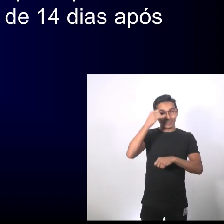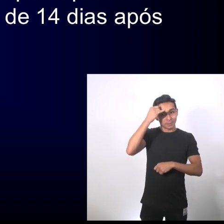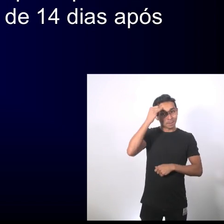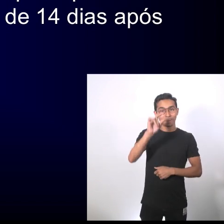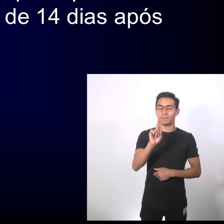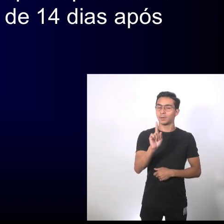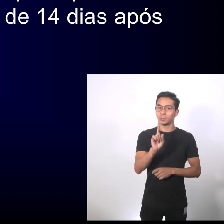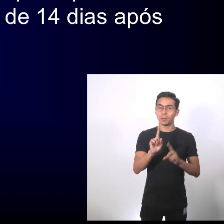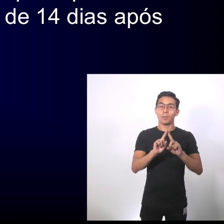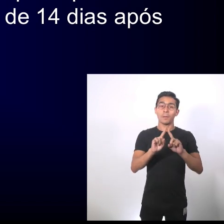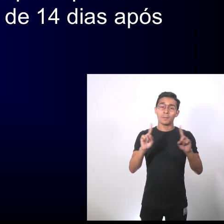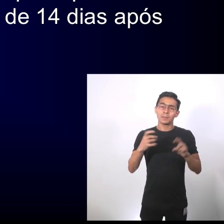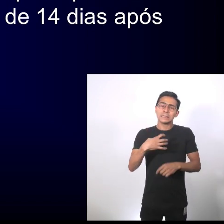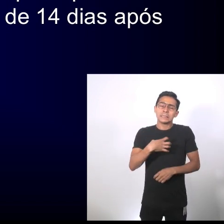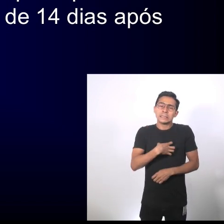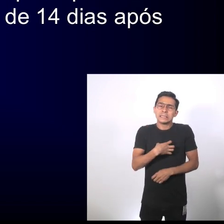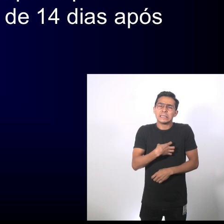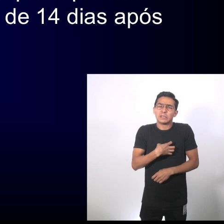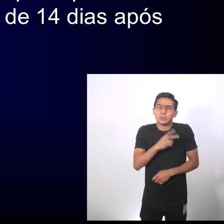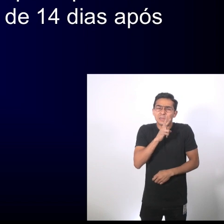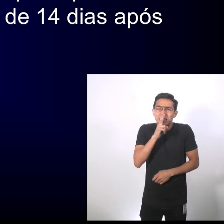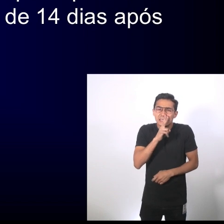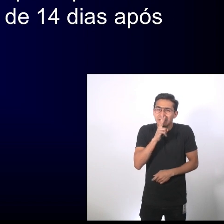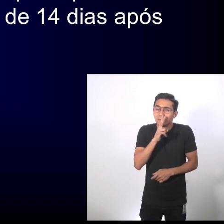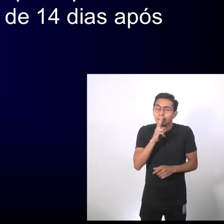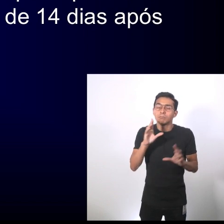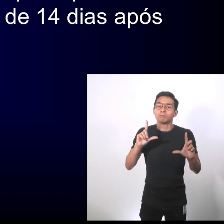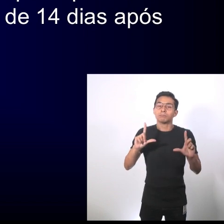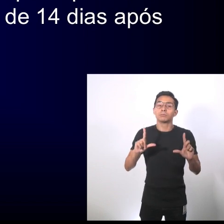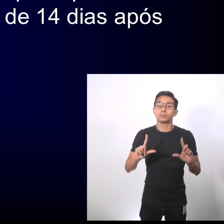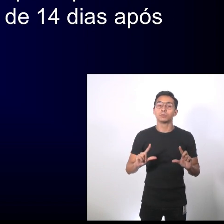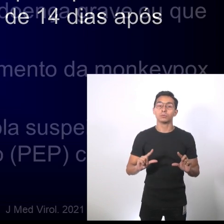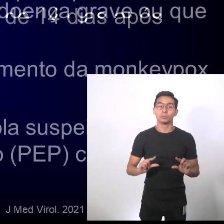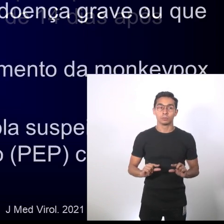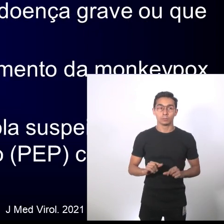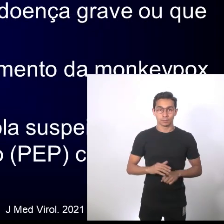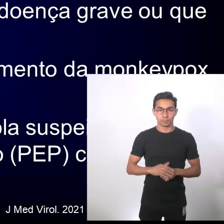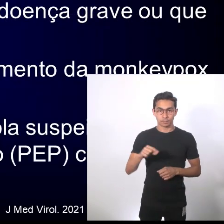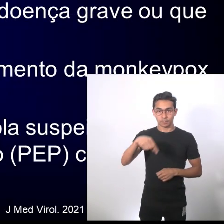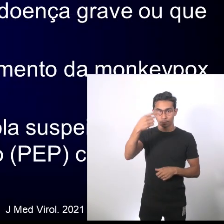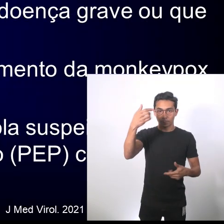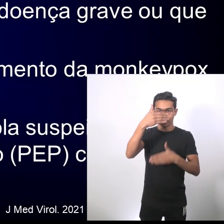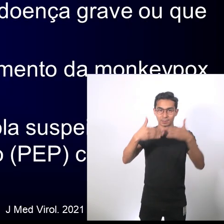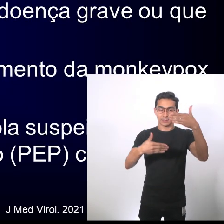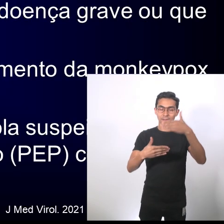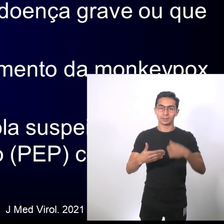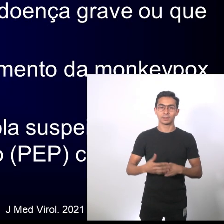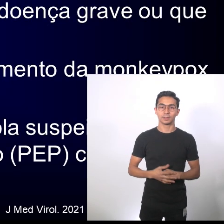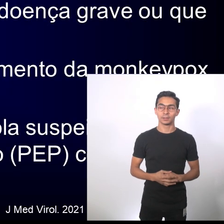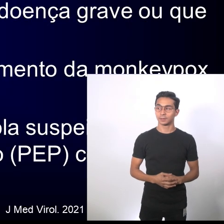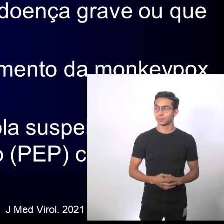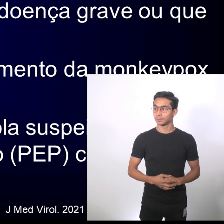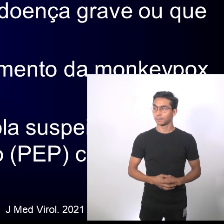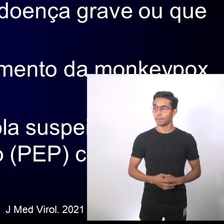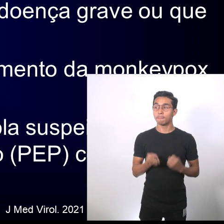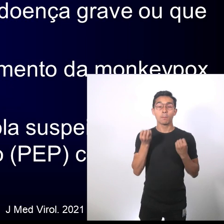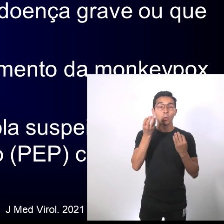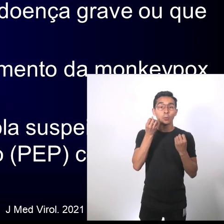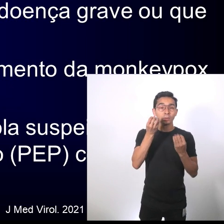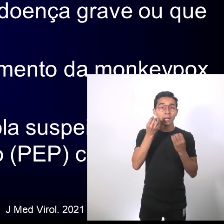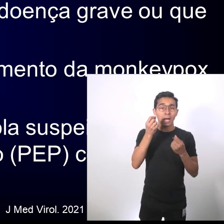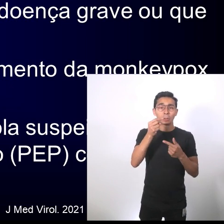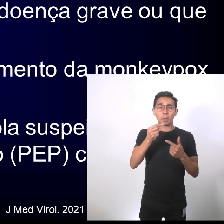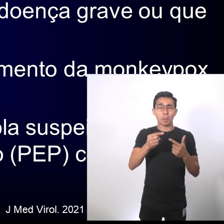claro, com todas as limitações que a gente tem em relação a esses dados. Próximo. Eu acho que esses eram os dados